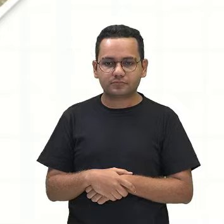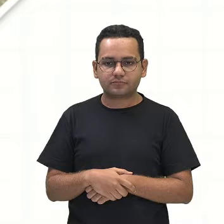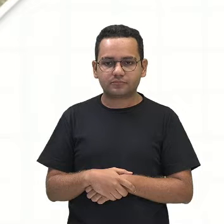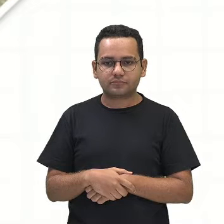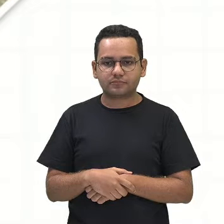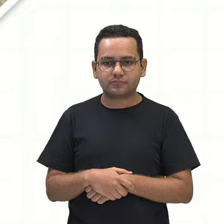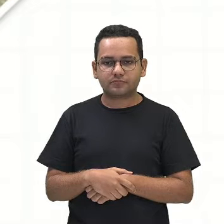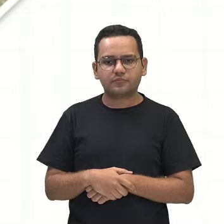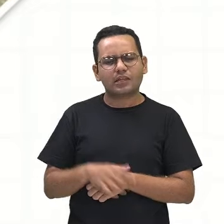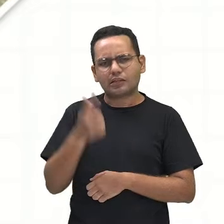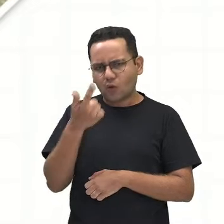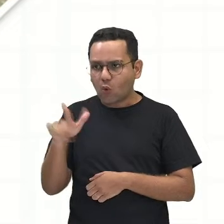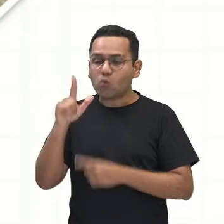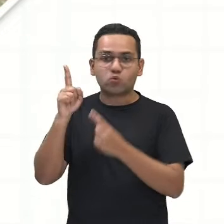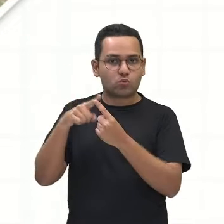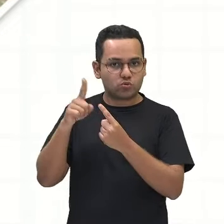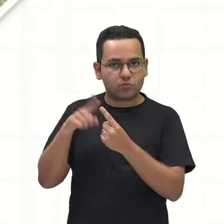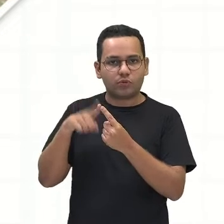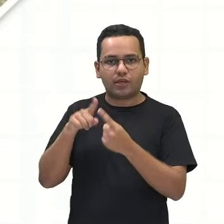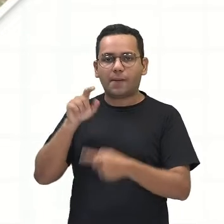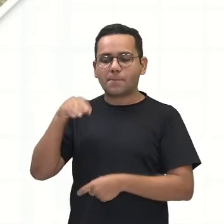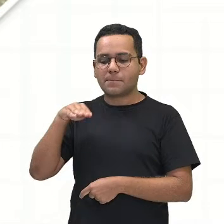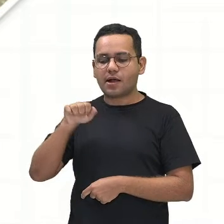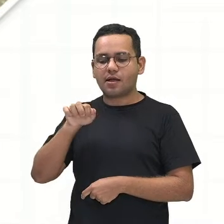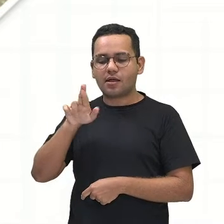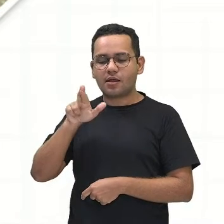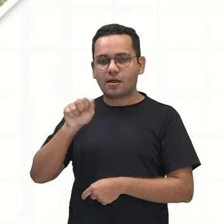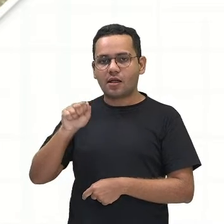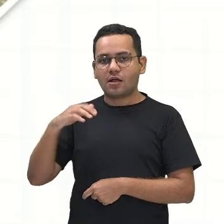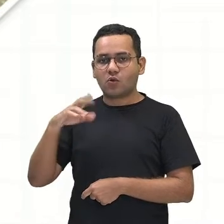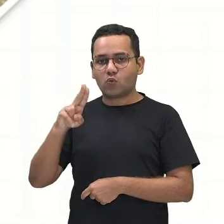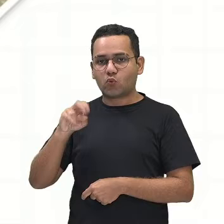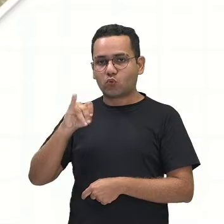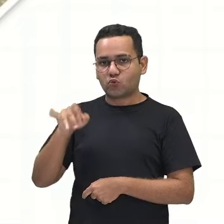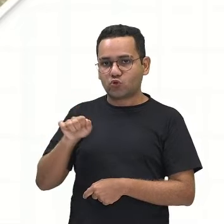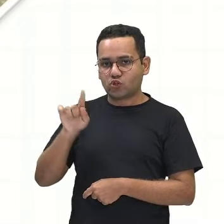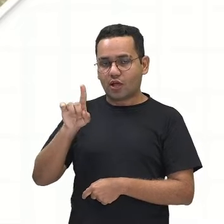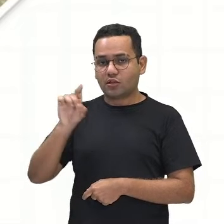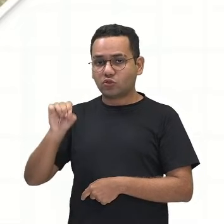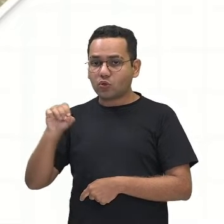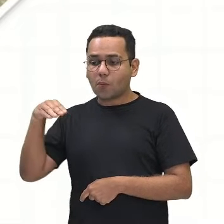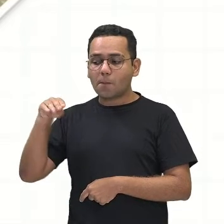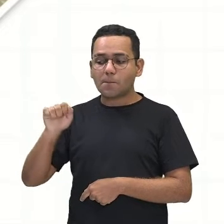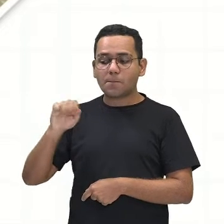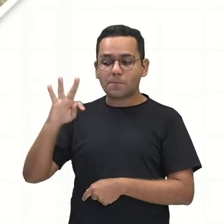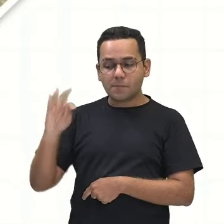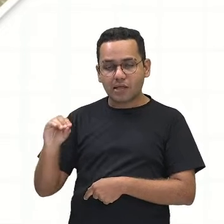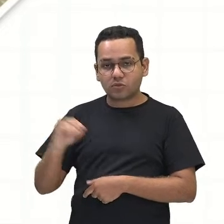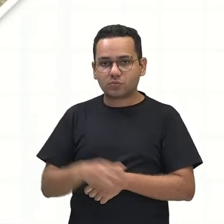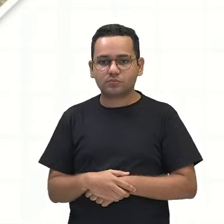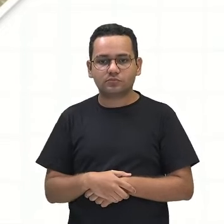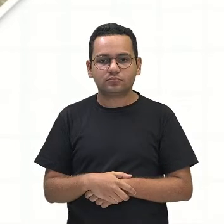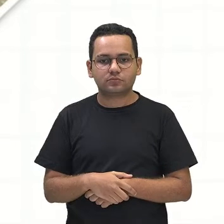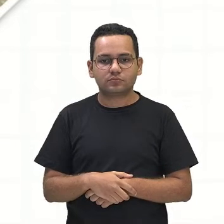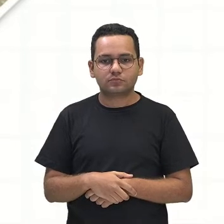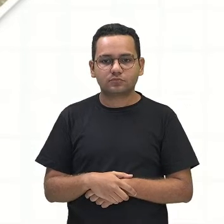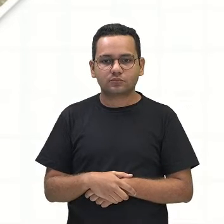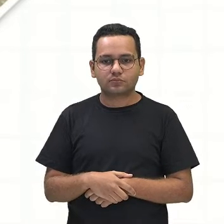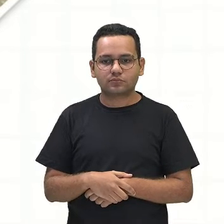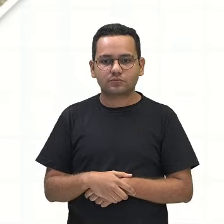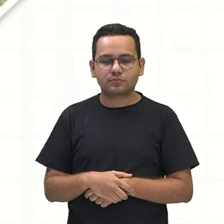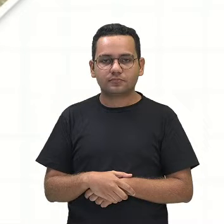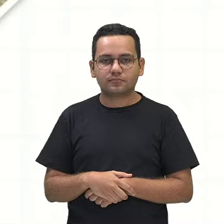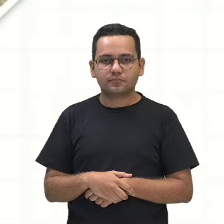do mato, né, mais selvagem, que a gente consome somente a semente,